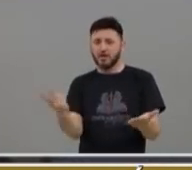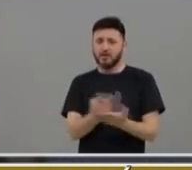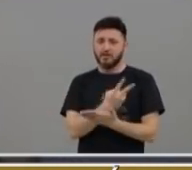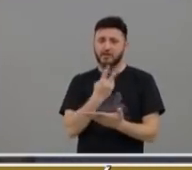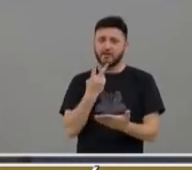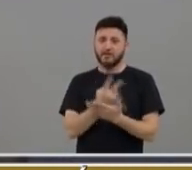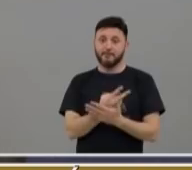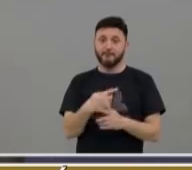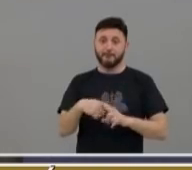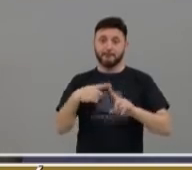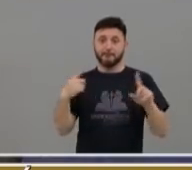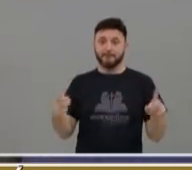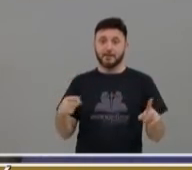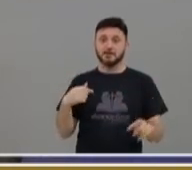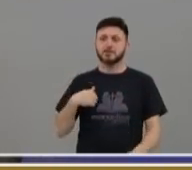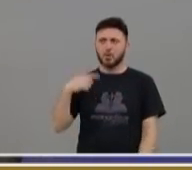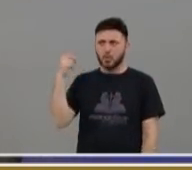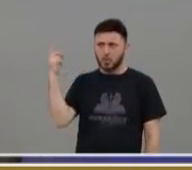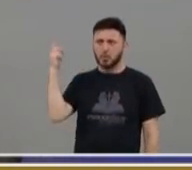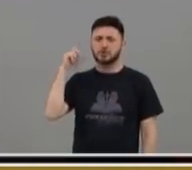vacilar, mas consigo